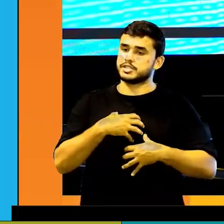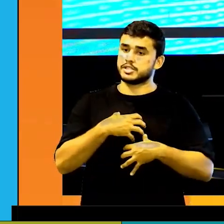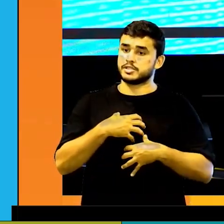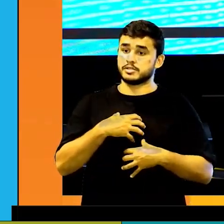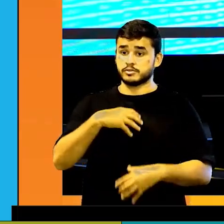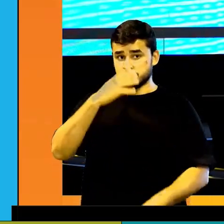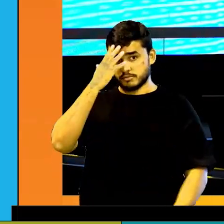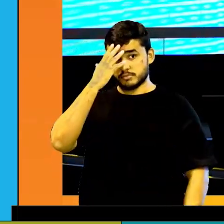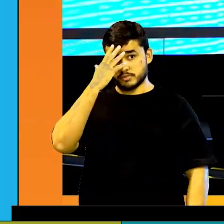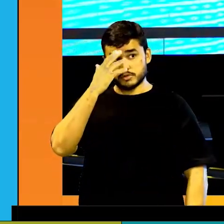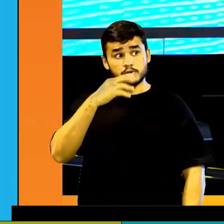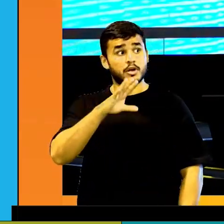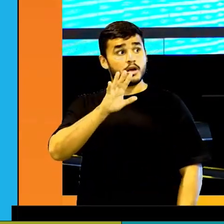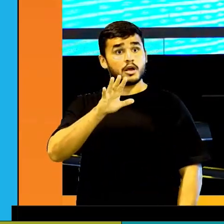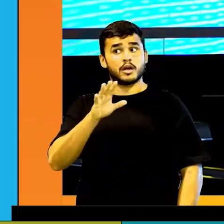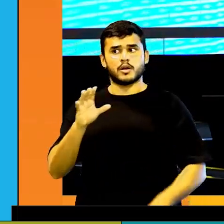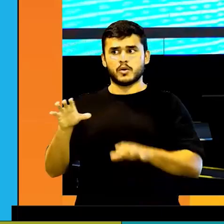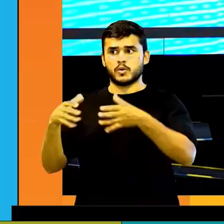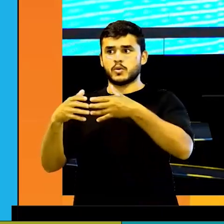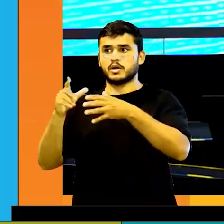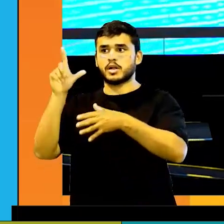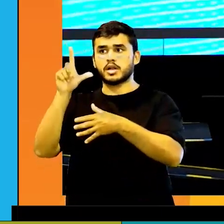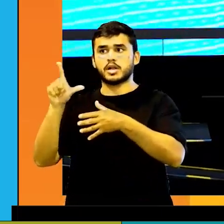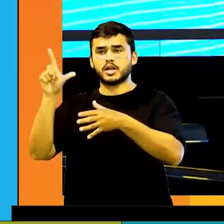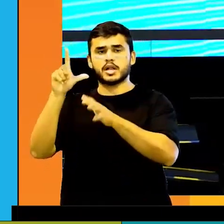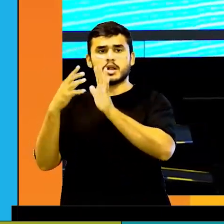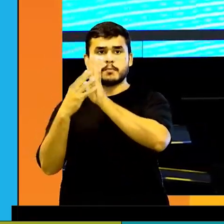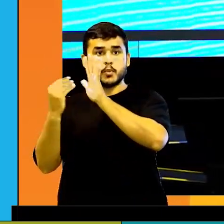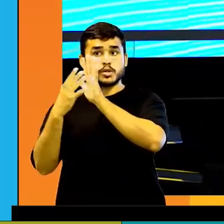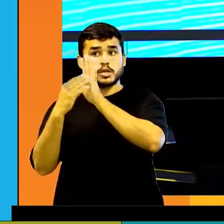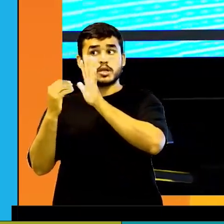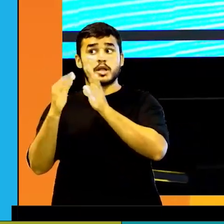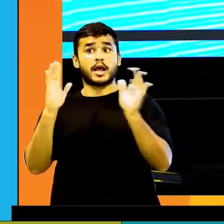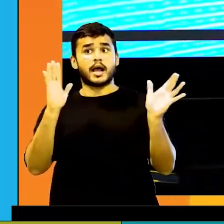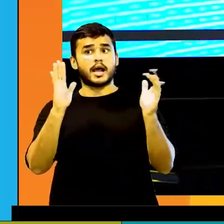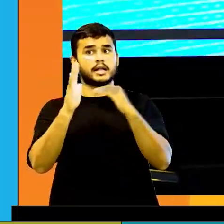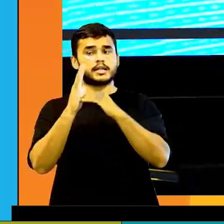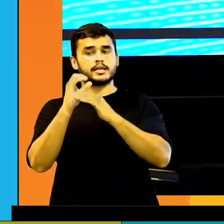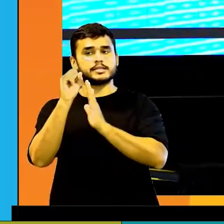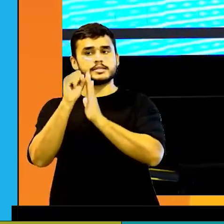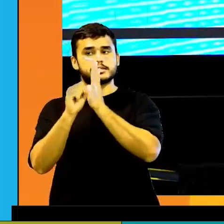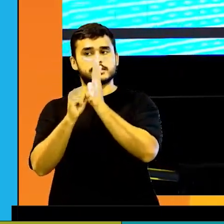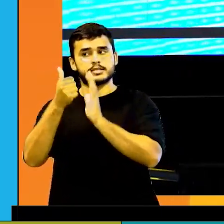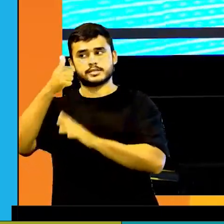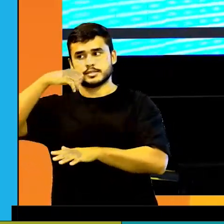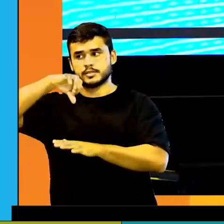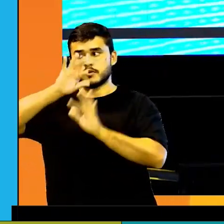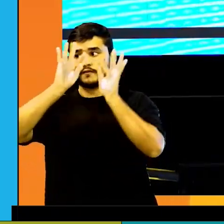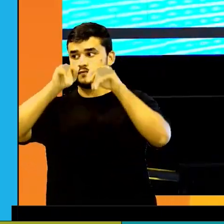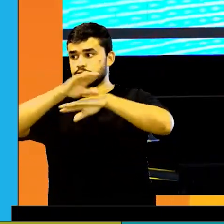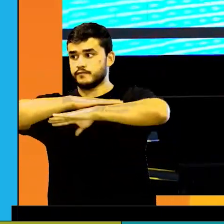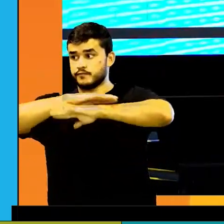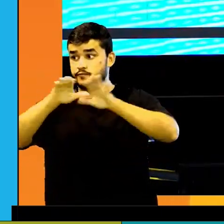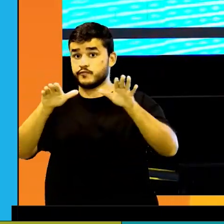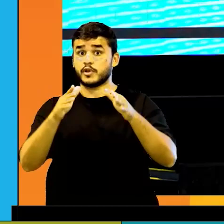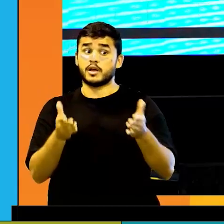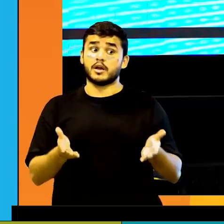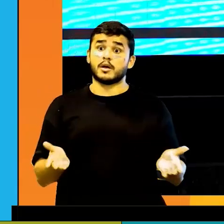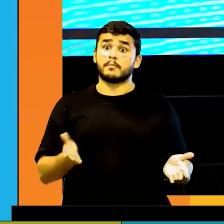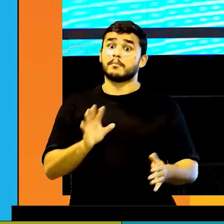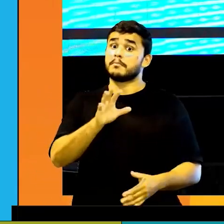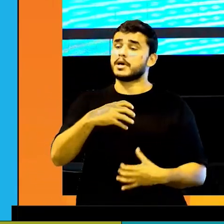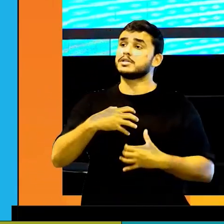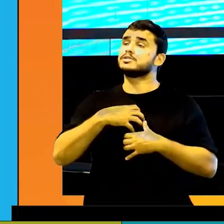XIX. Romantismo deixou de ser escola no final do século XIX, quando começa o realismo, tá? Agora,